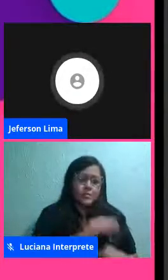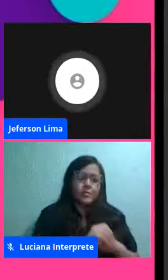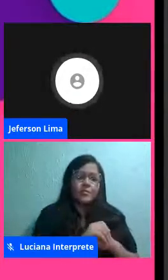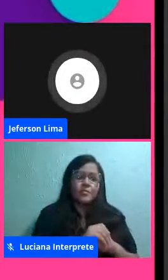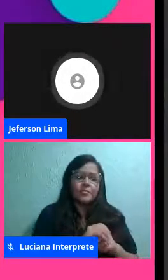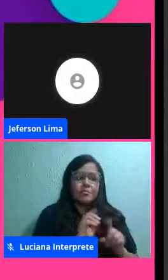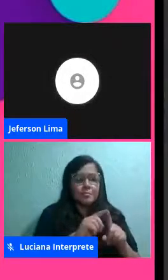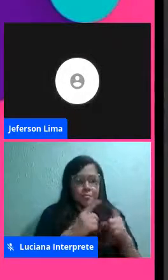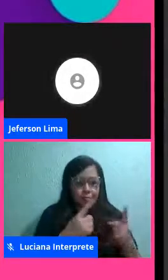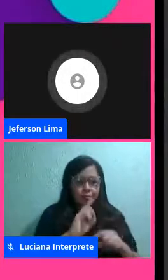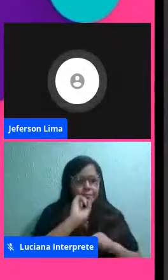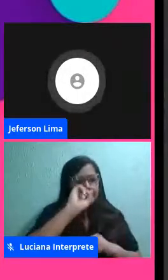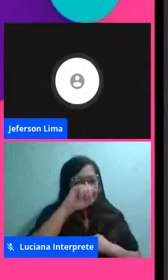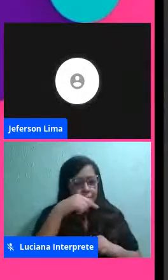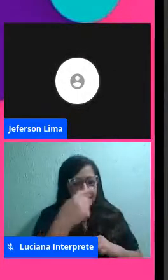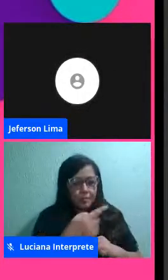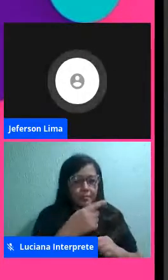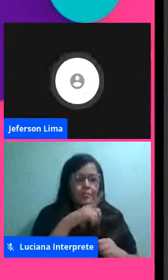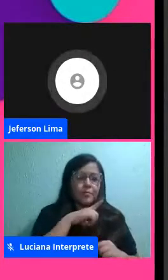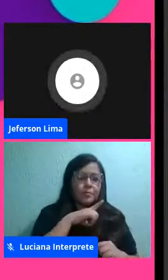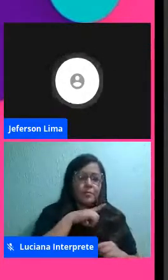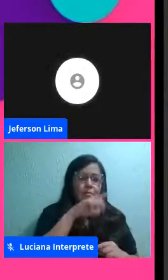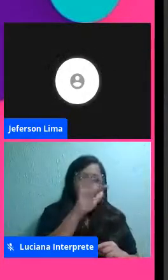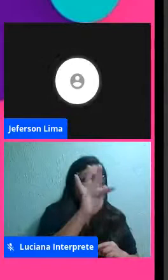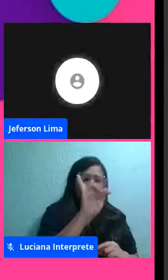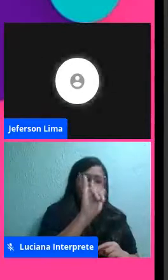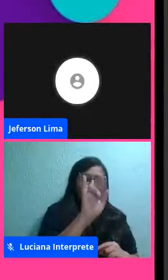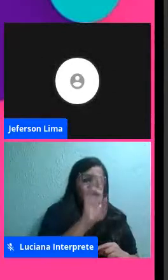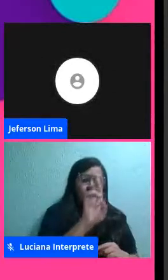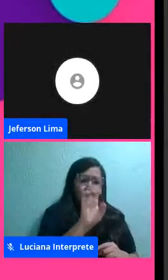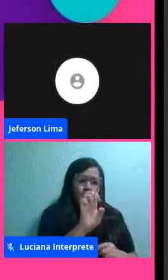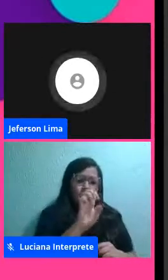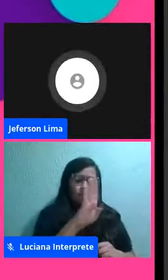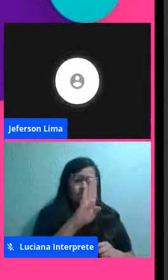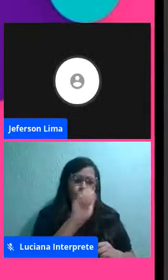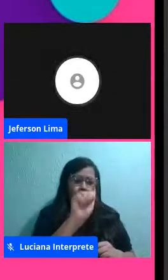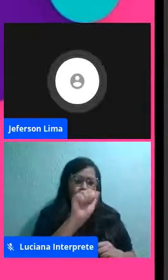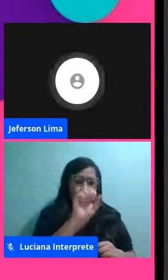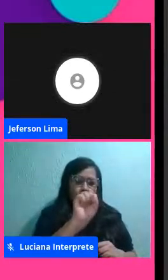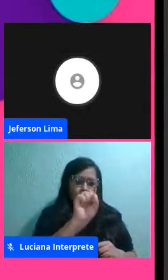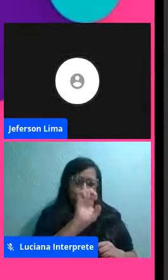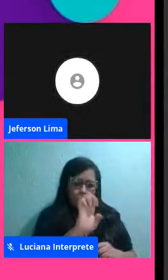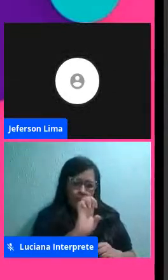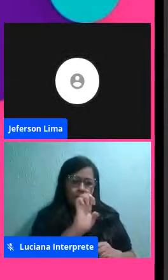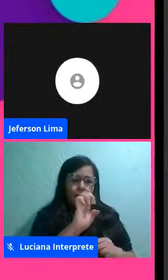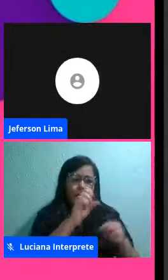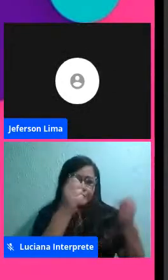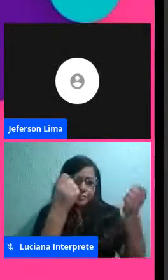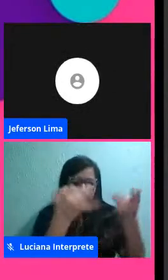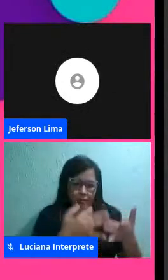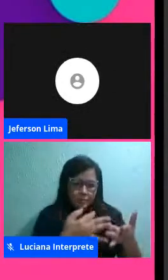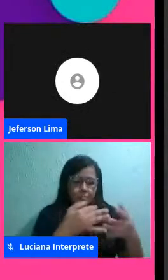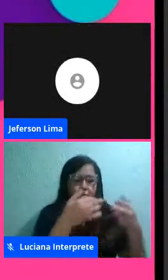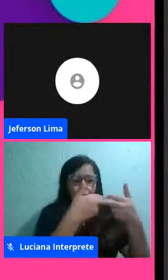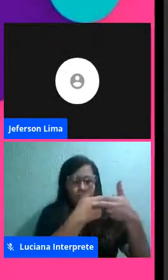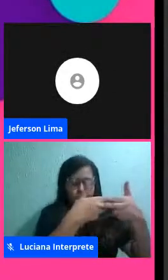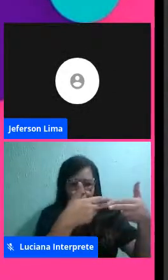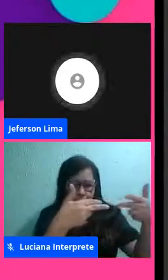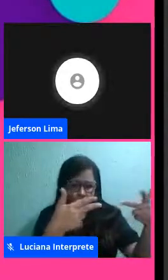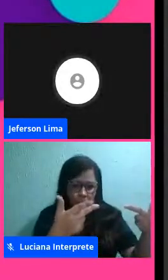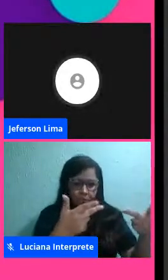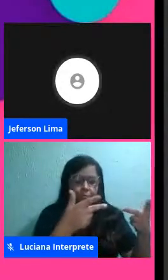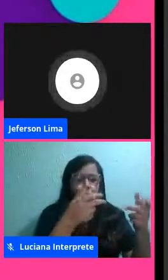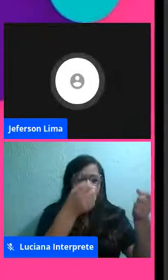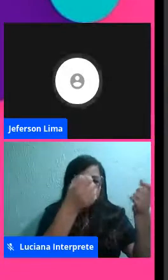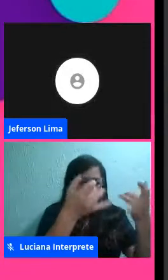nosso próximo passo? Firebase deploy --, only functions. Acabou.